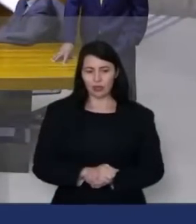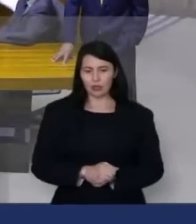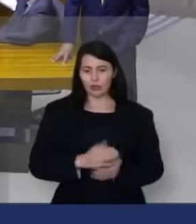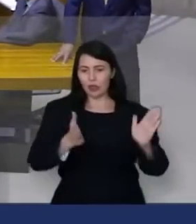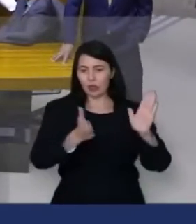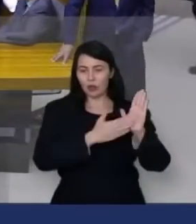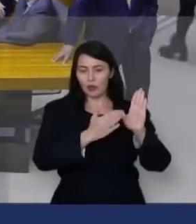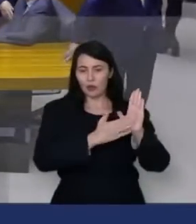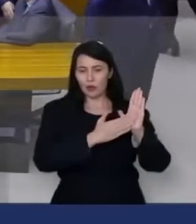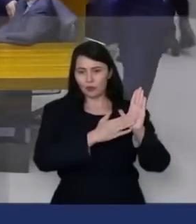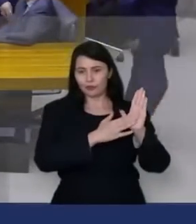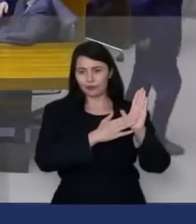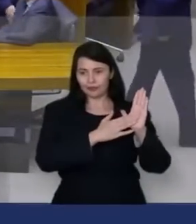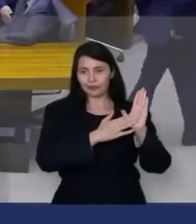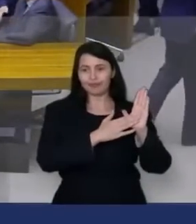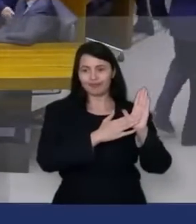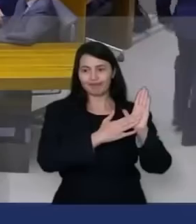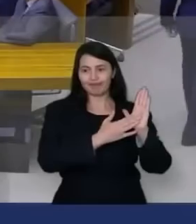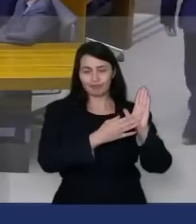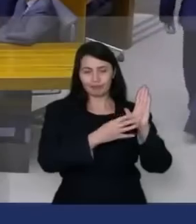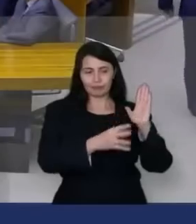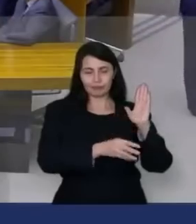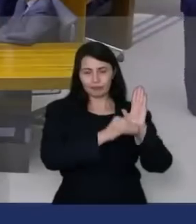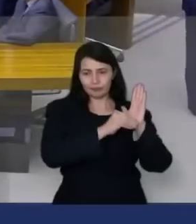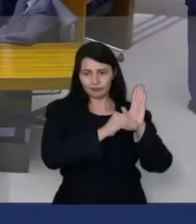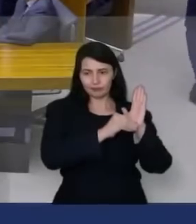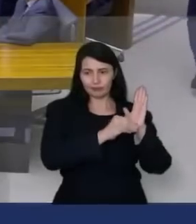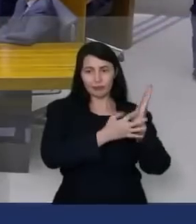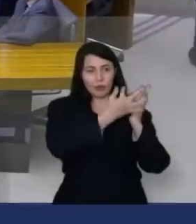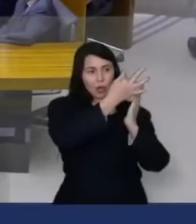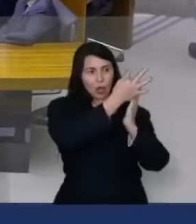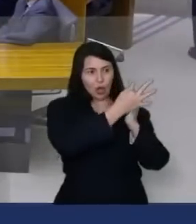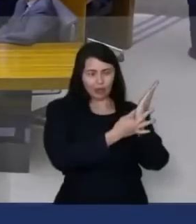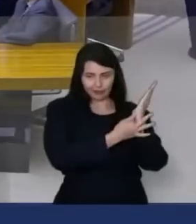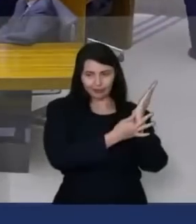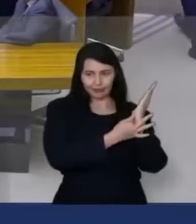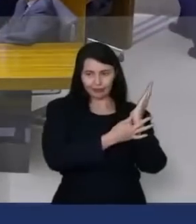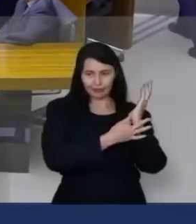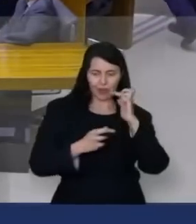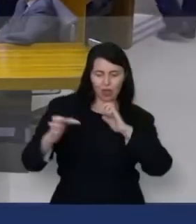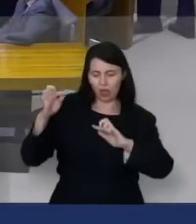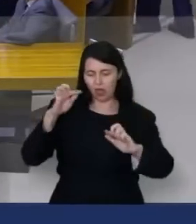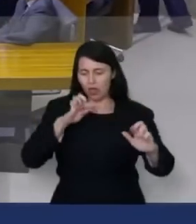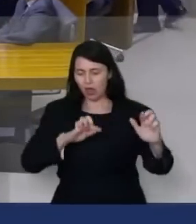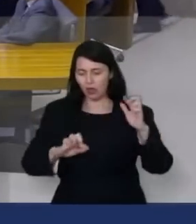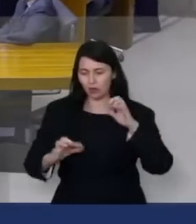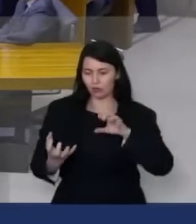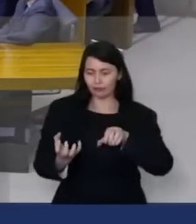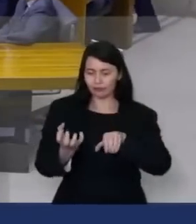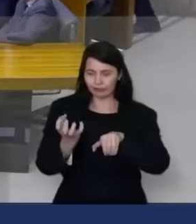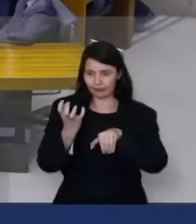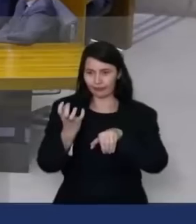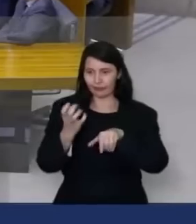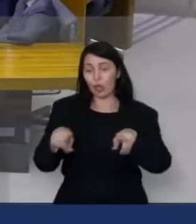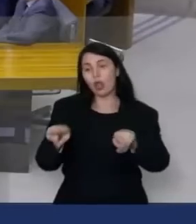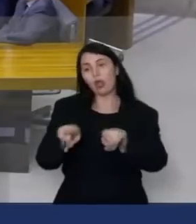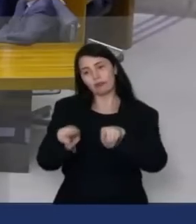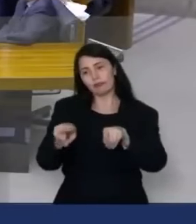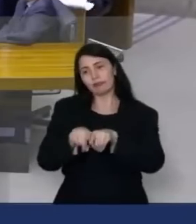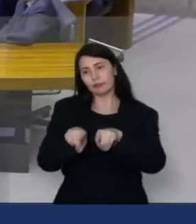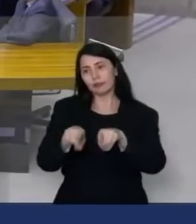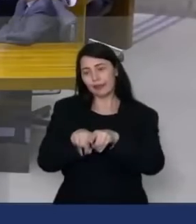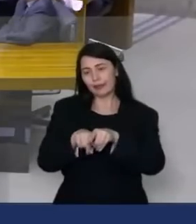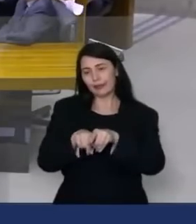que trata da reforma tributária. O texto agora segue para análise do Senado, onde também deve ser votado em dois